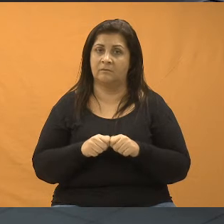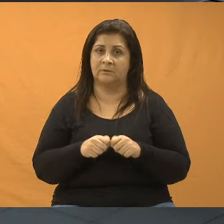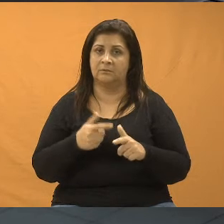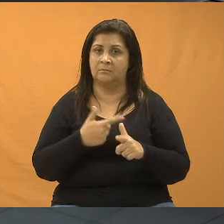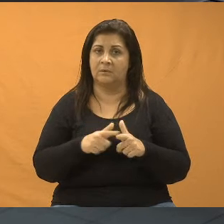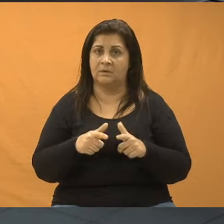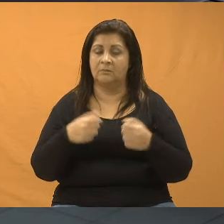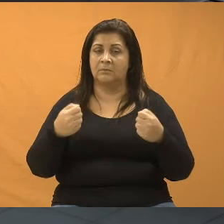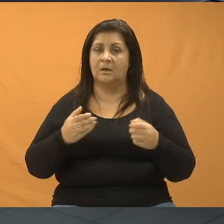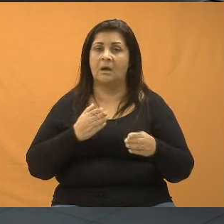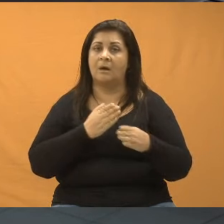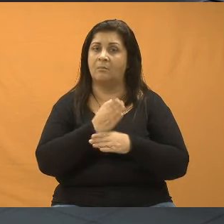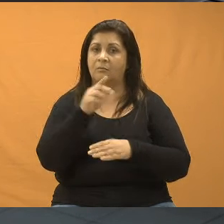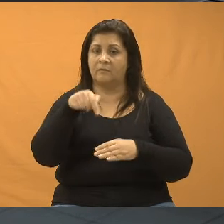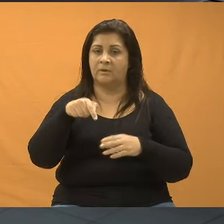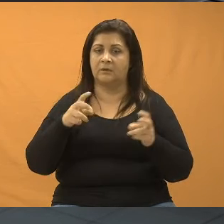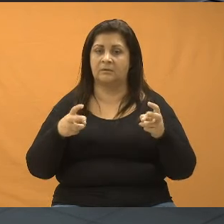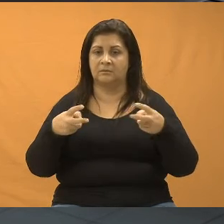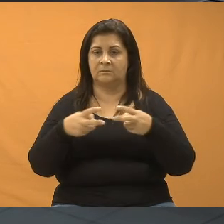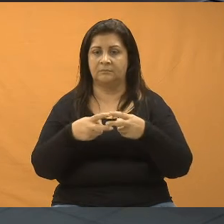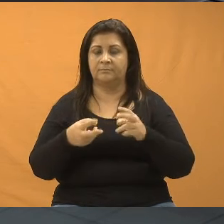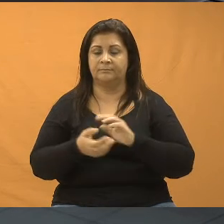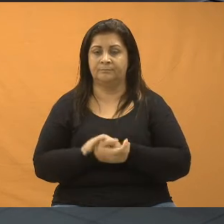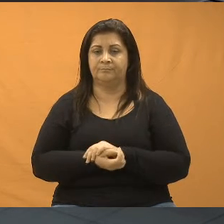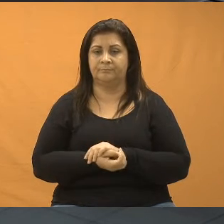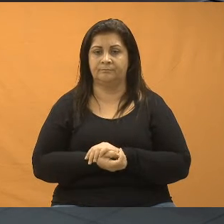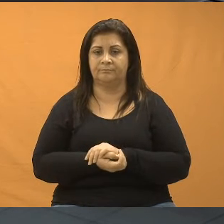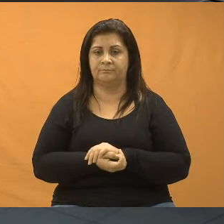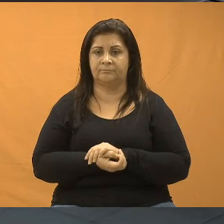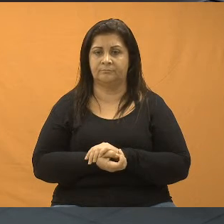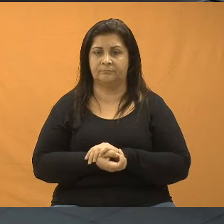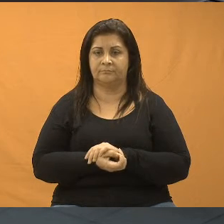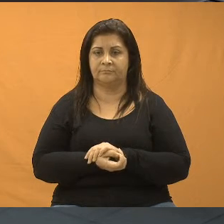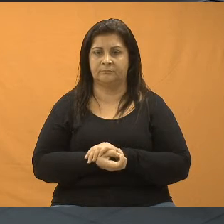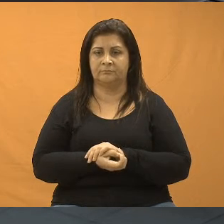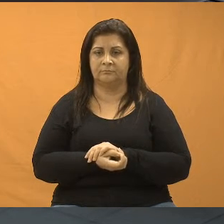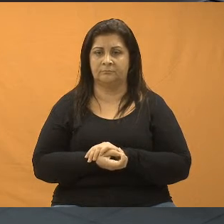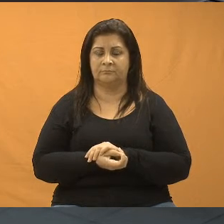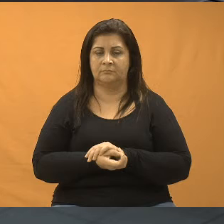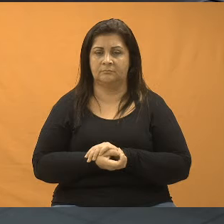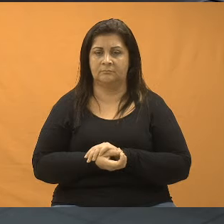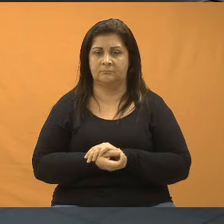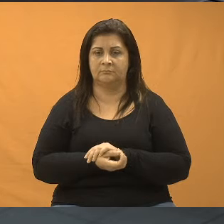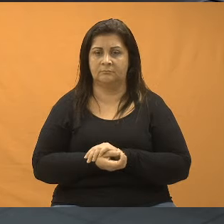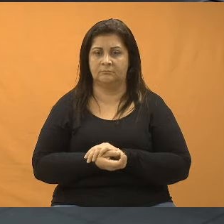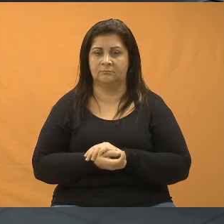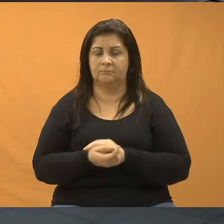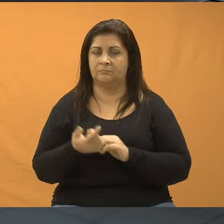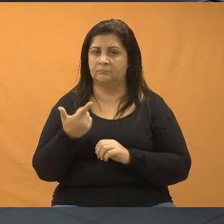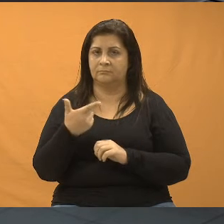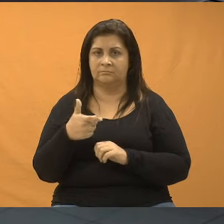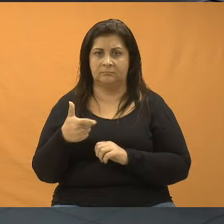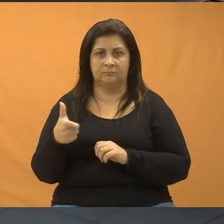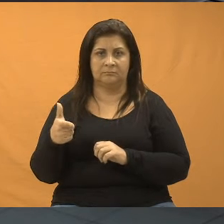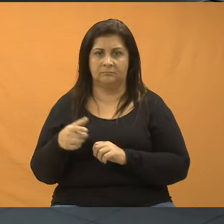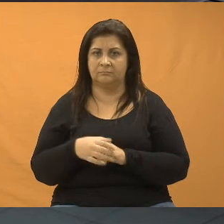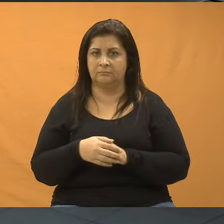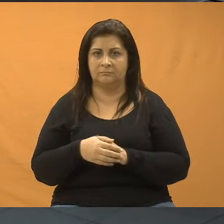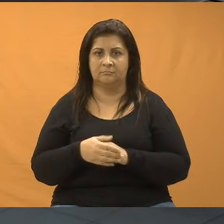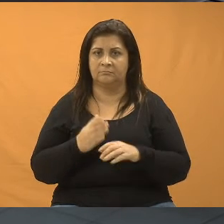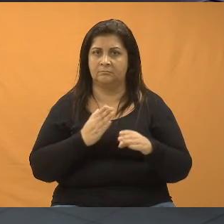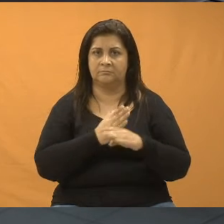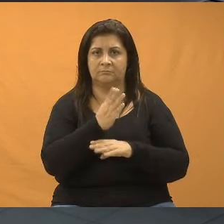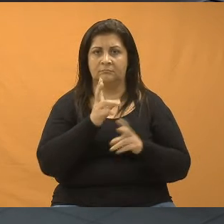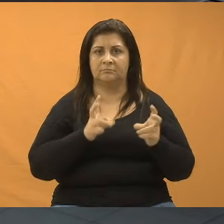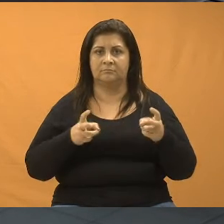empréstimo é a prefeitura. E passou sem a... Não sei se teve autorização legislativa? Não, sem autorização do